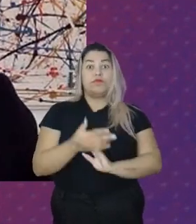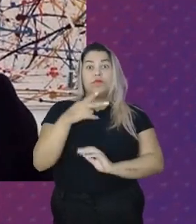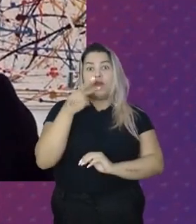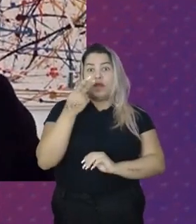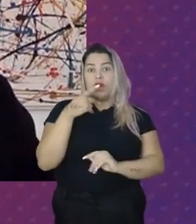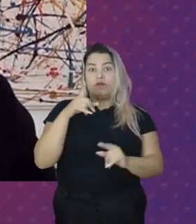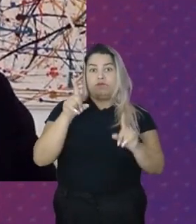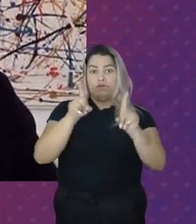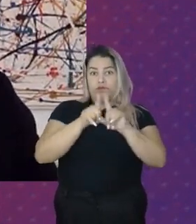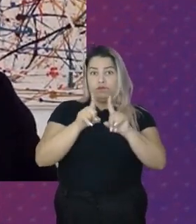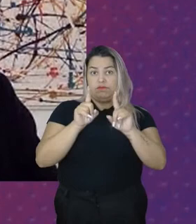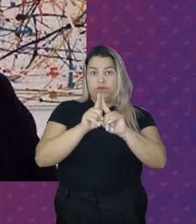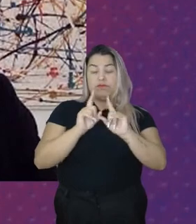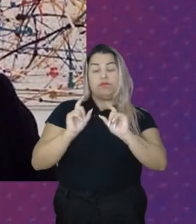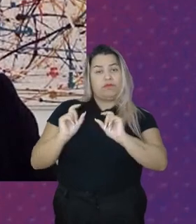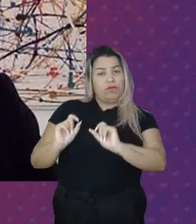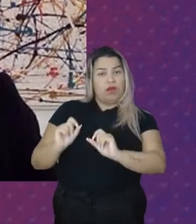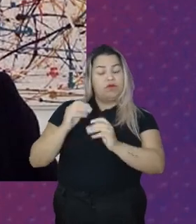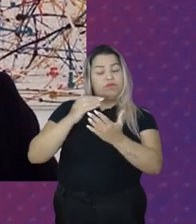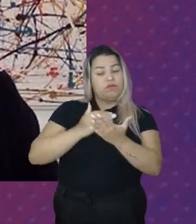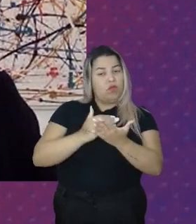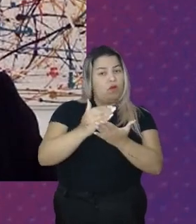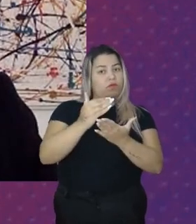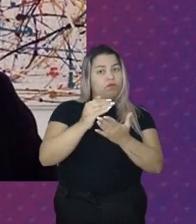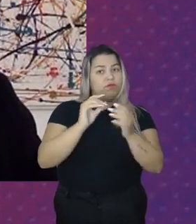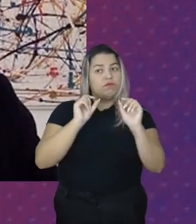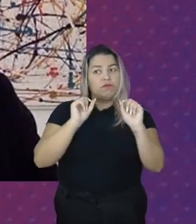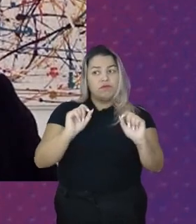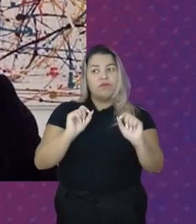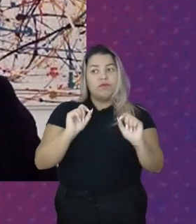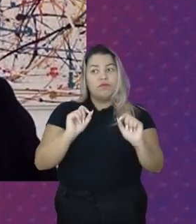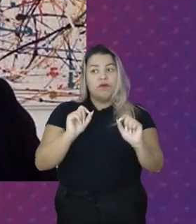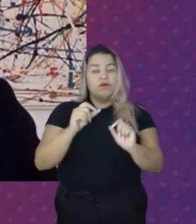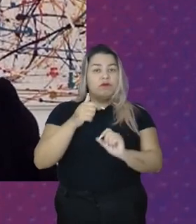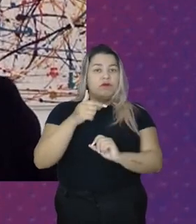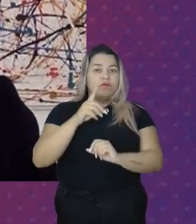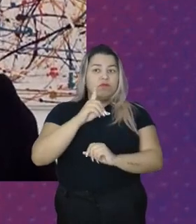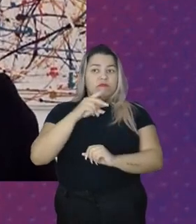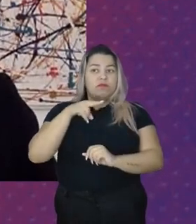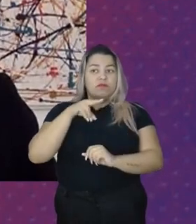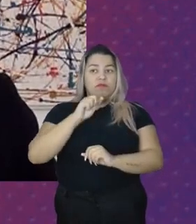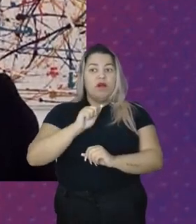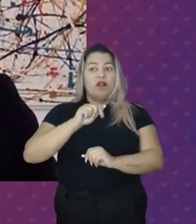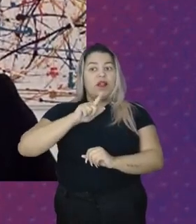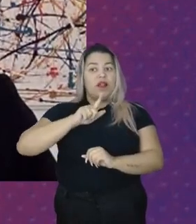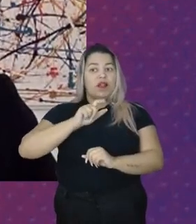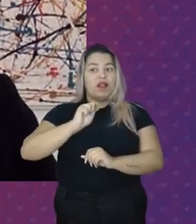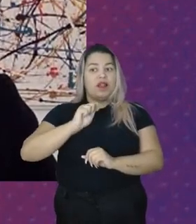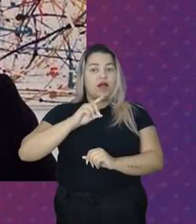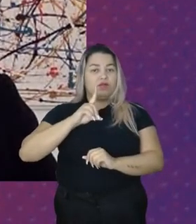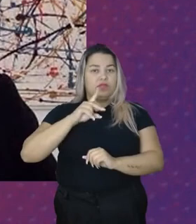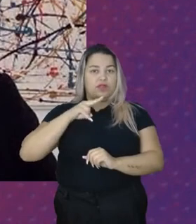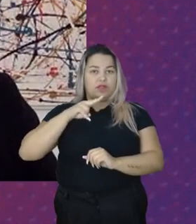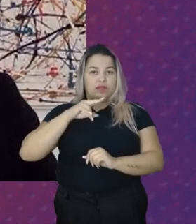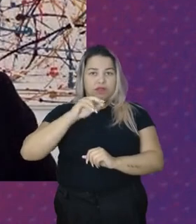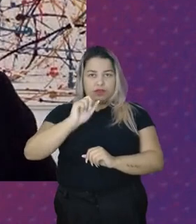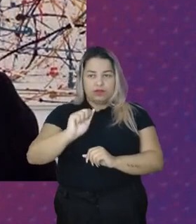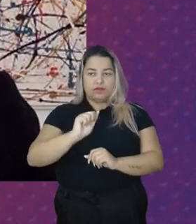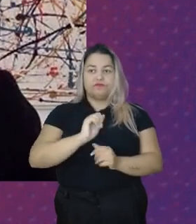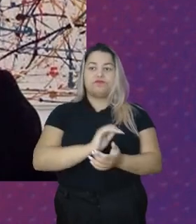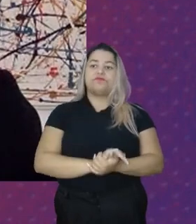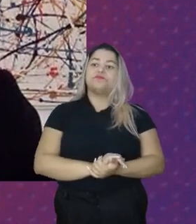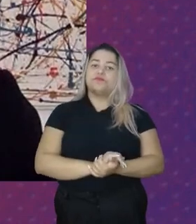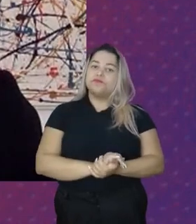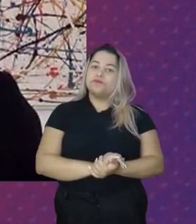para vocês, nesse início, sobre o pioneirismo de Dona Laudelina de Campos Melo.